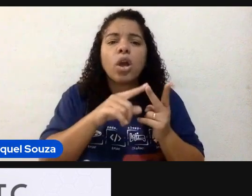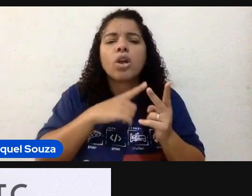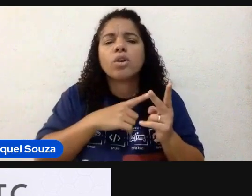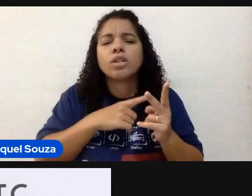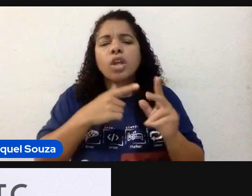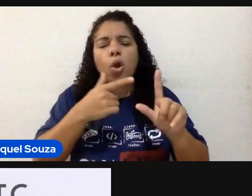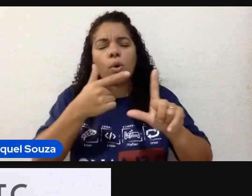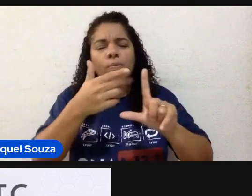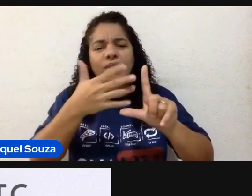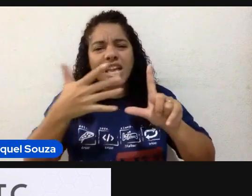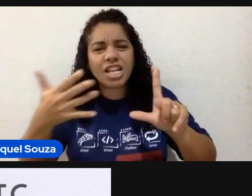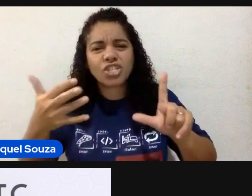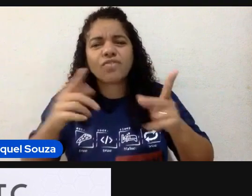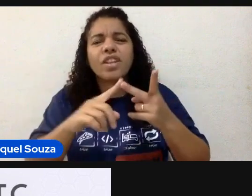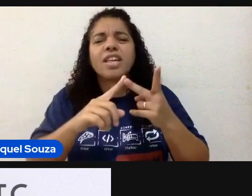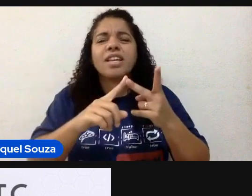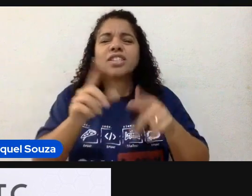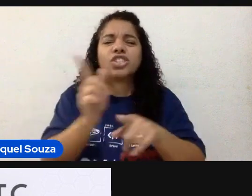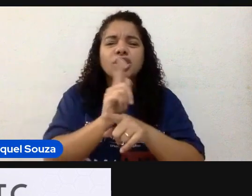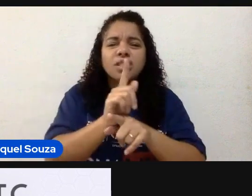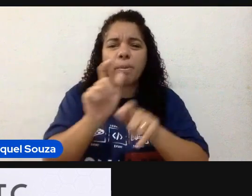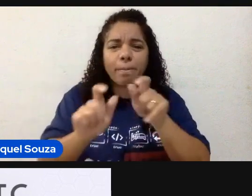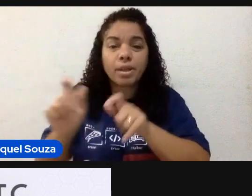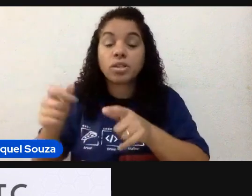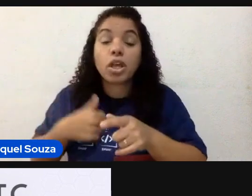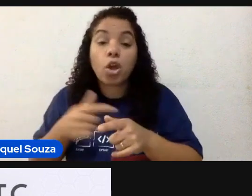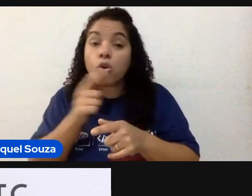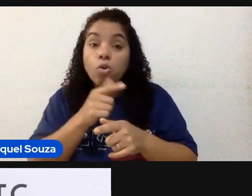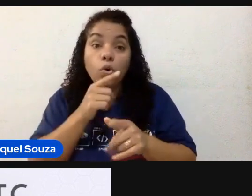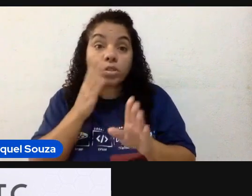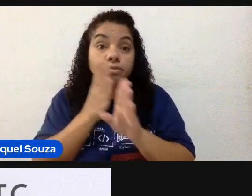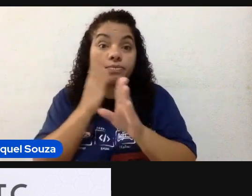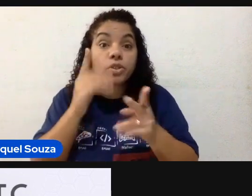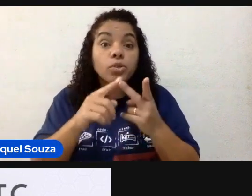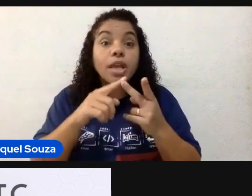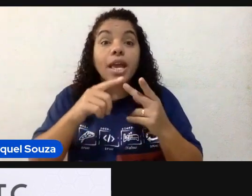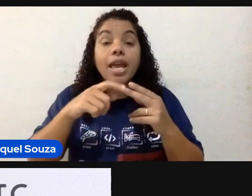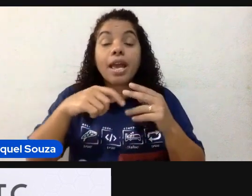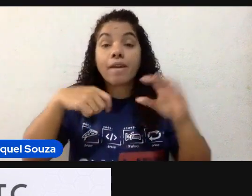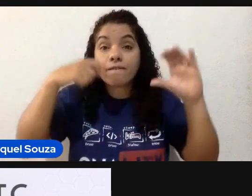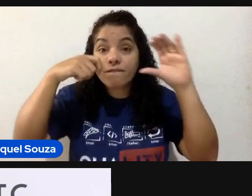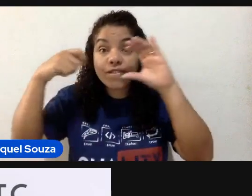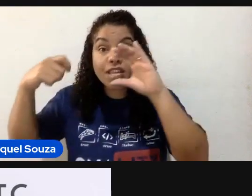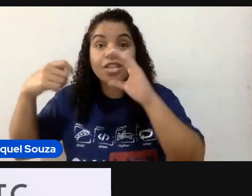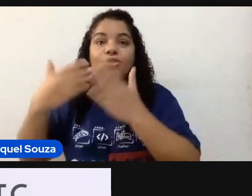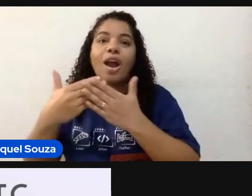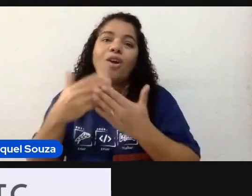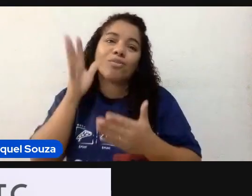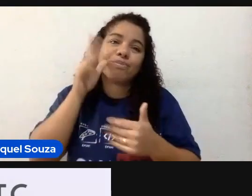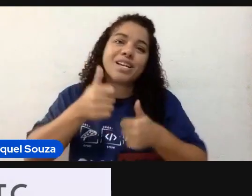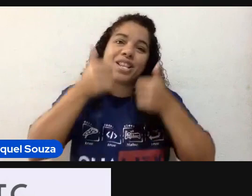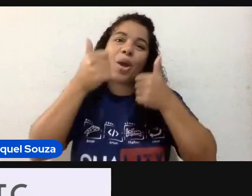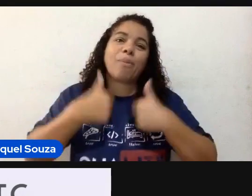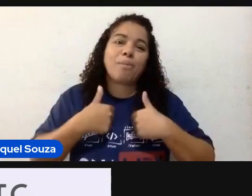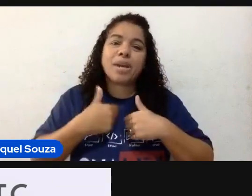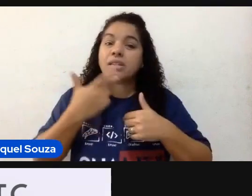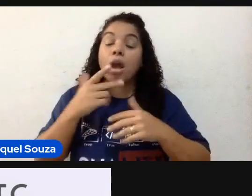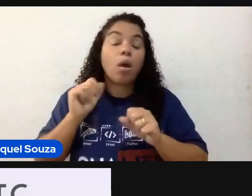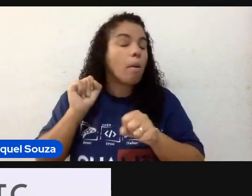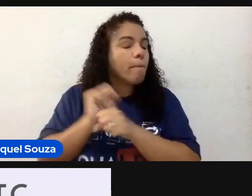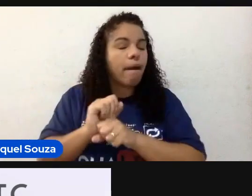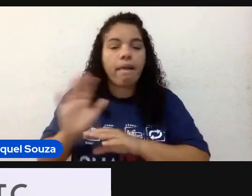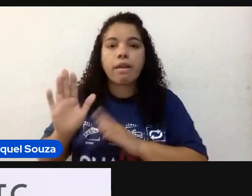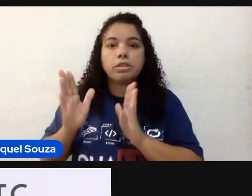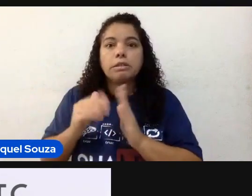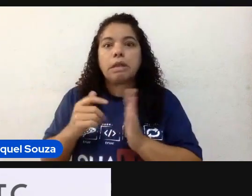Netflix, gestão de pessoas. Eu consigo me identificar melhor com videoaula. Então eu já aprendi isso, parei de me cobrar, porque eu